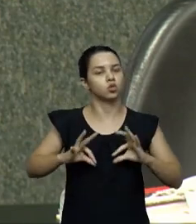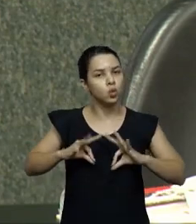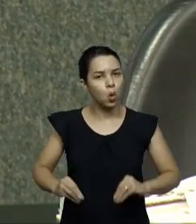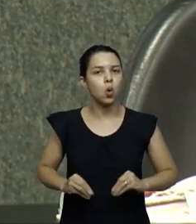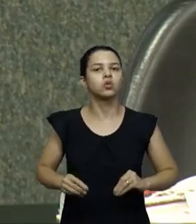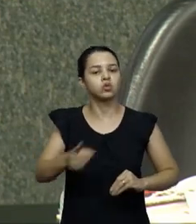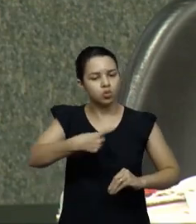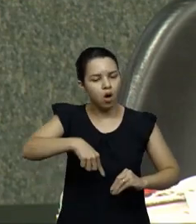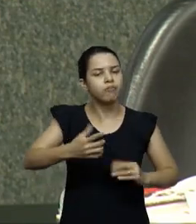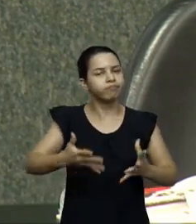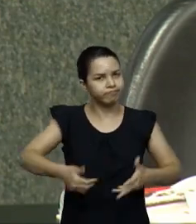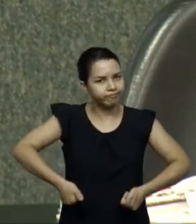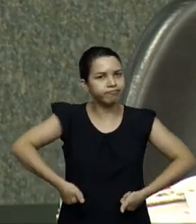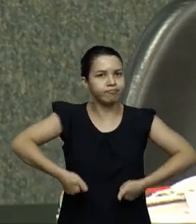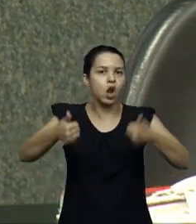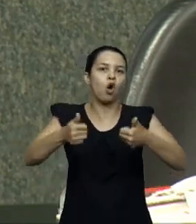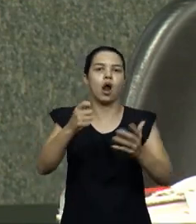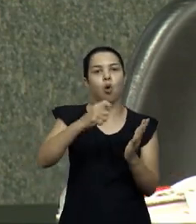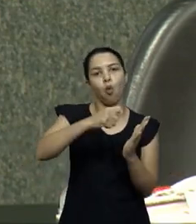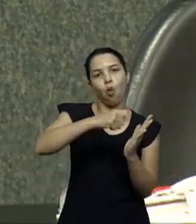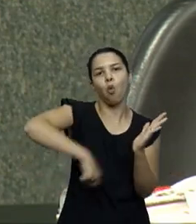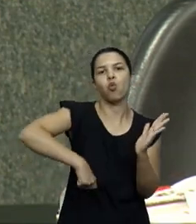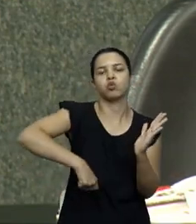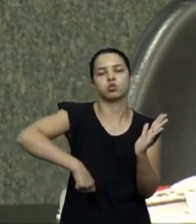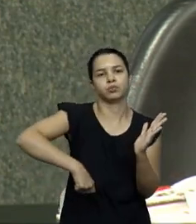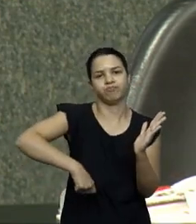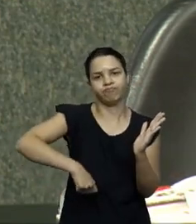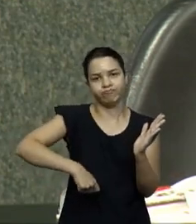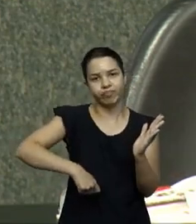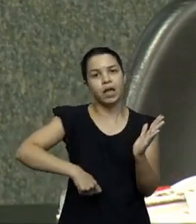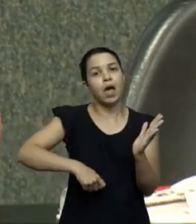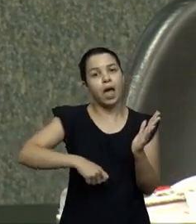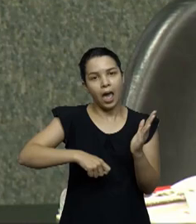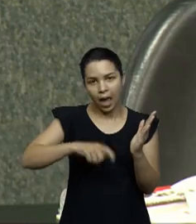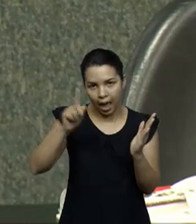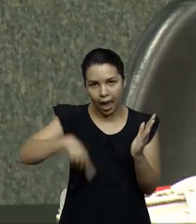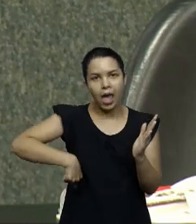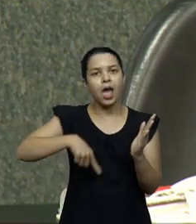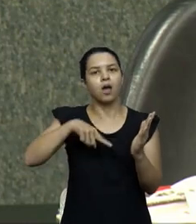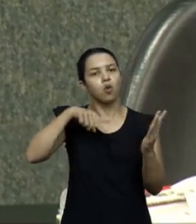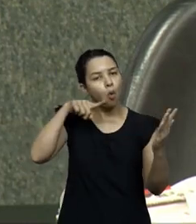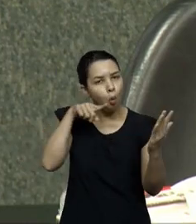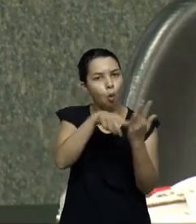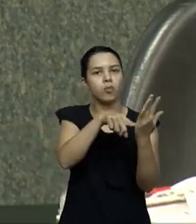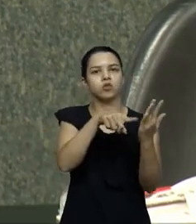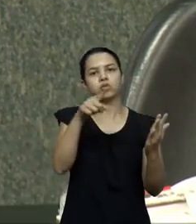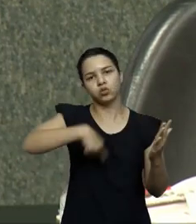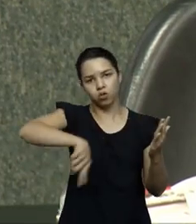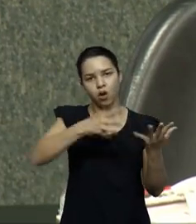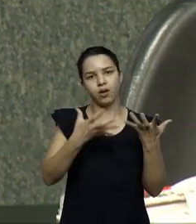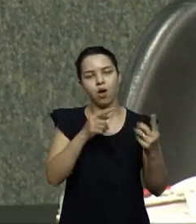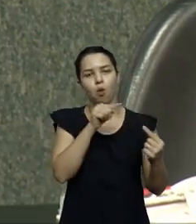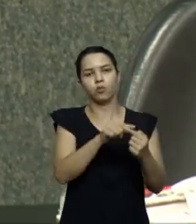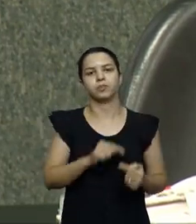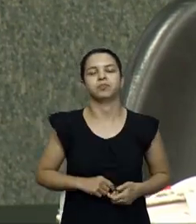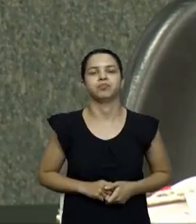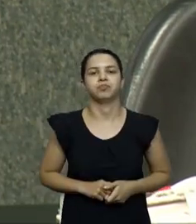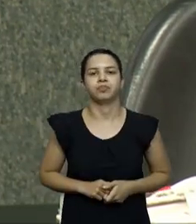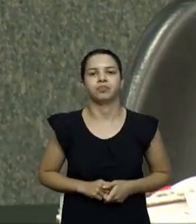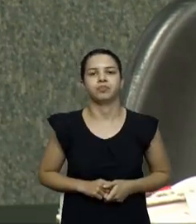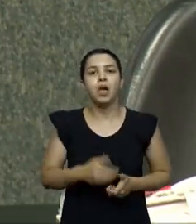melhorar e muito concurso por isso essa é a meta Essa é o nosso pedido que Assembleia Legislativa